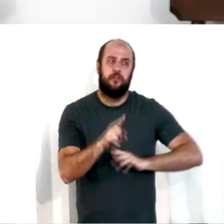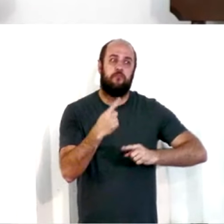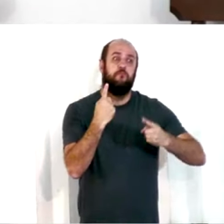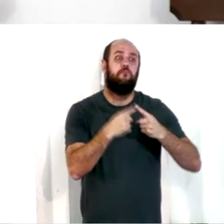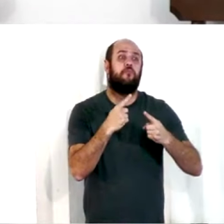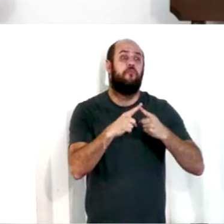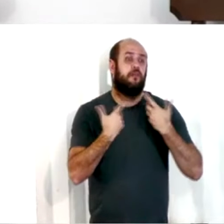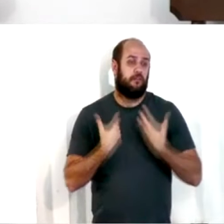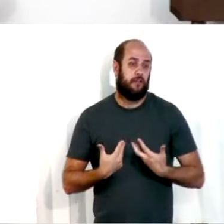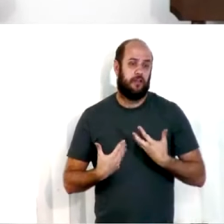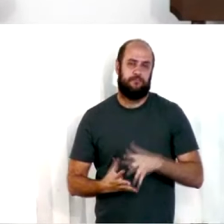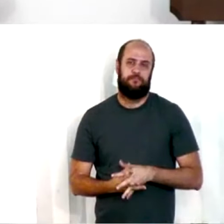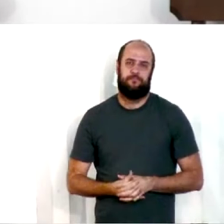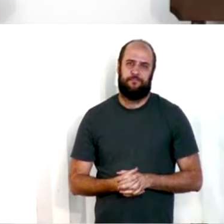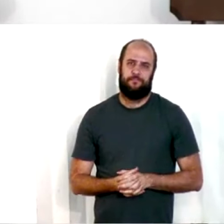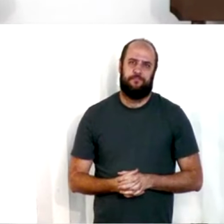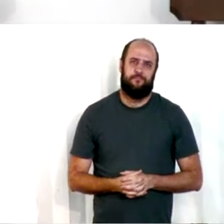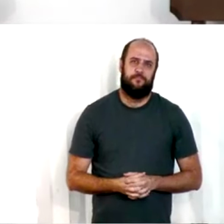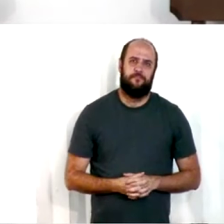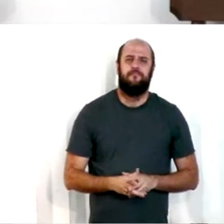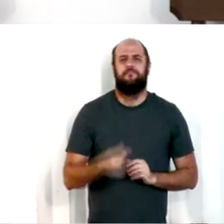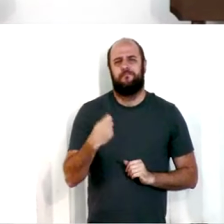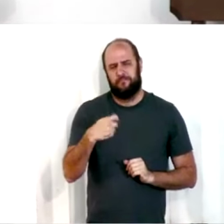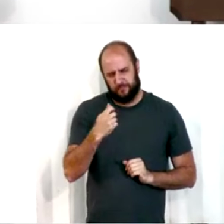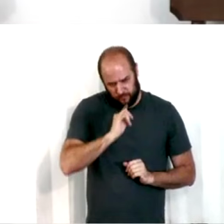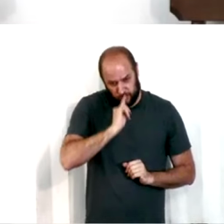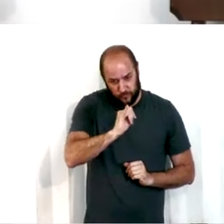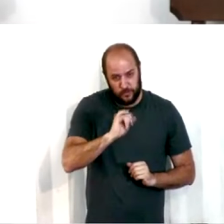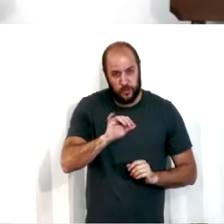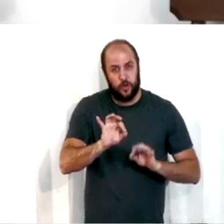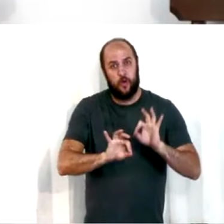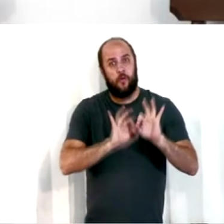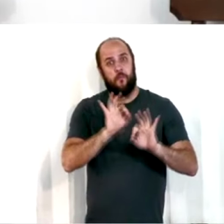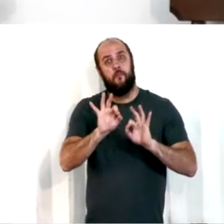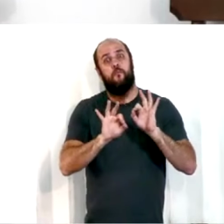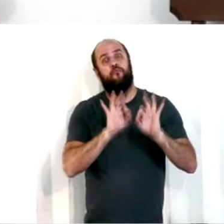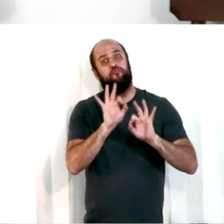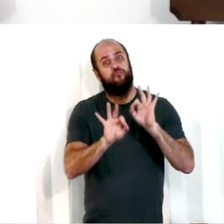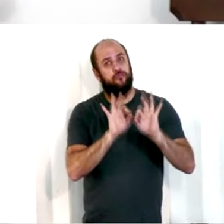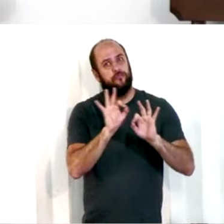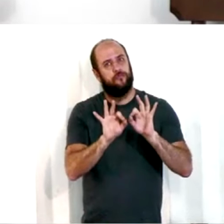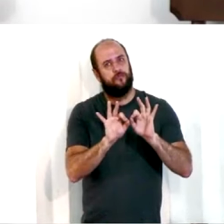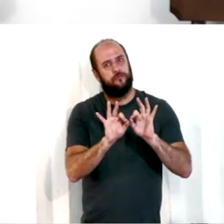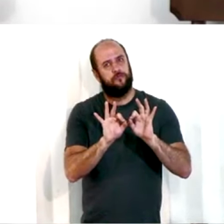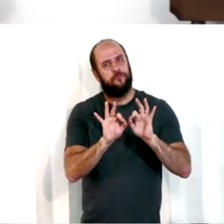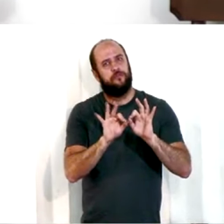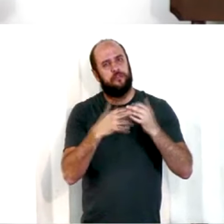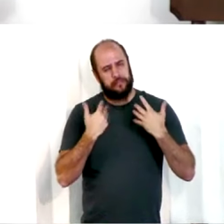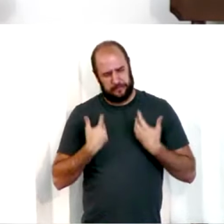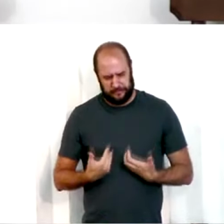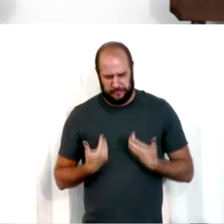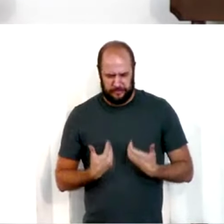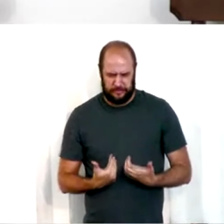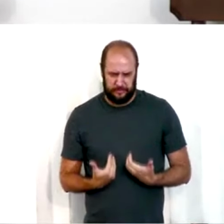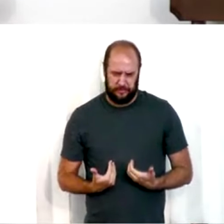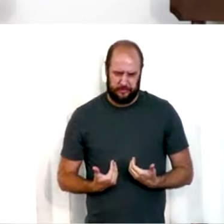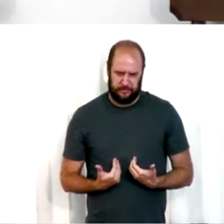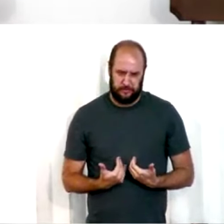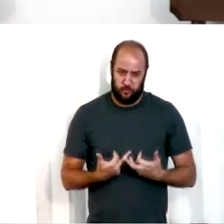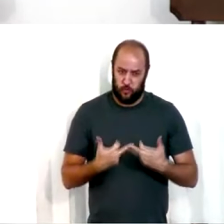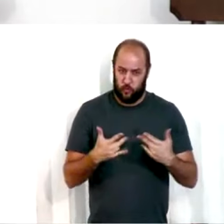fadiga? E eu preciso lhe dizer que se a razão da sua fadiga é uma razão